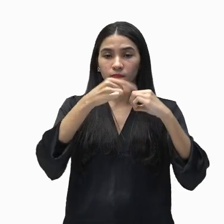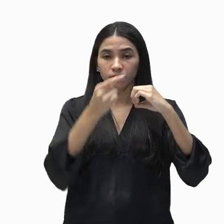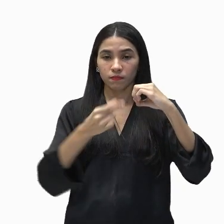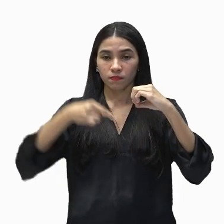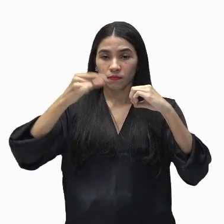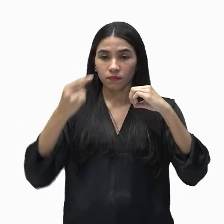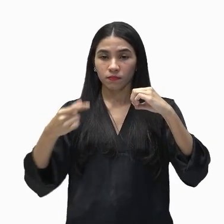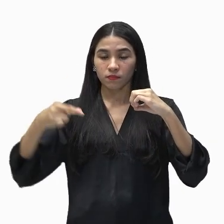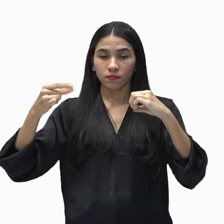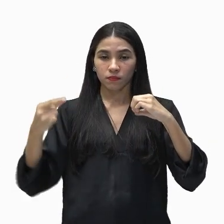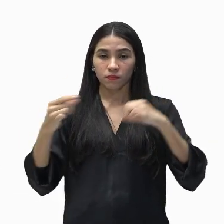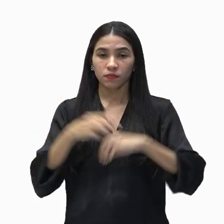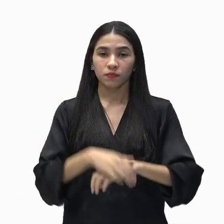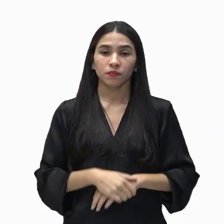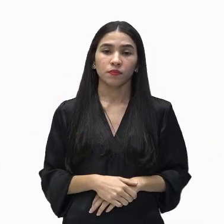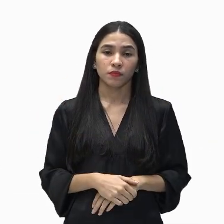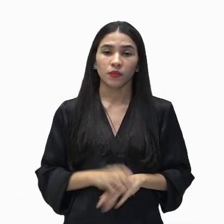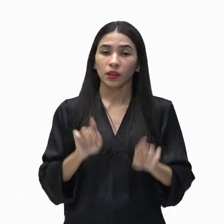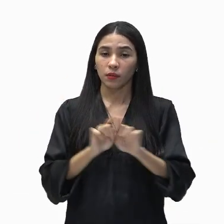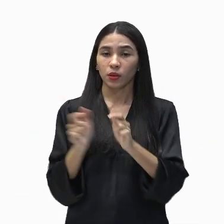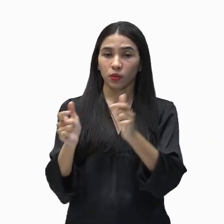tamanhos e habitats.